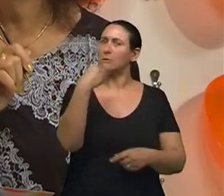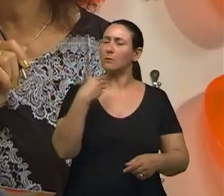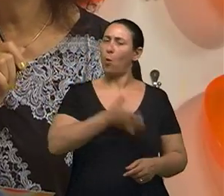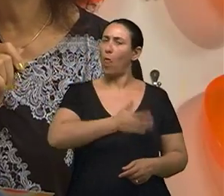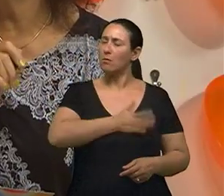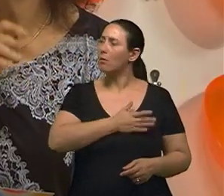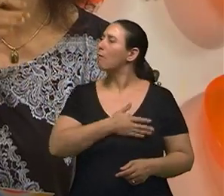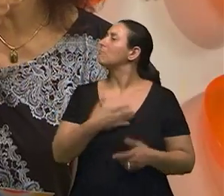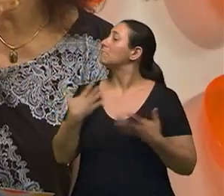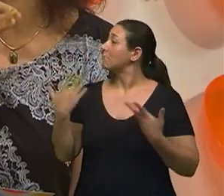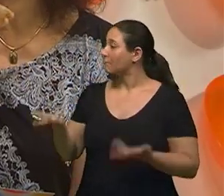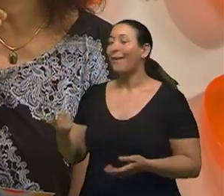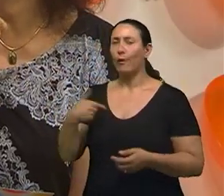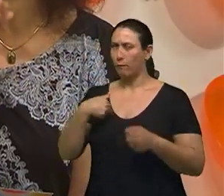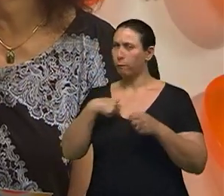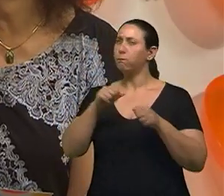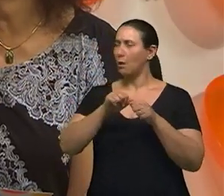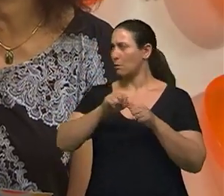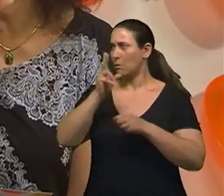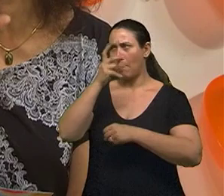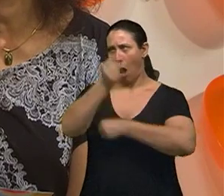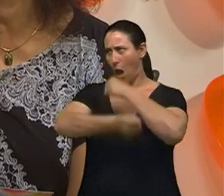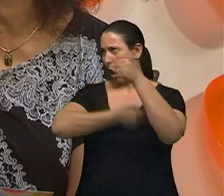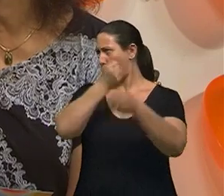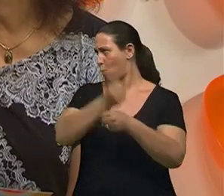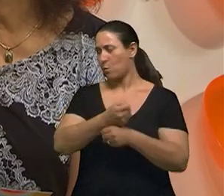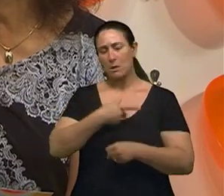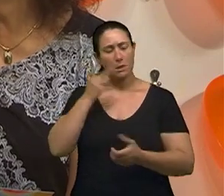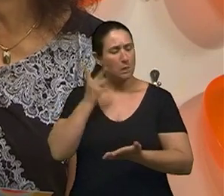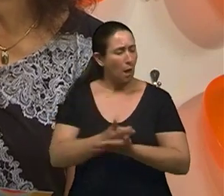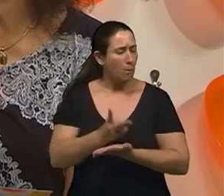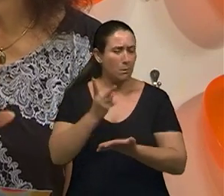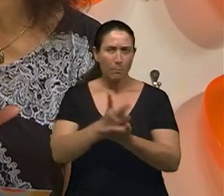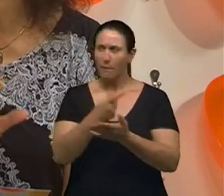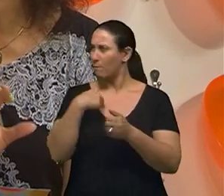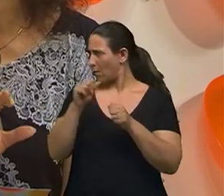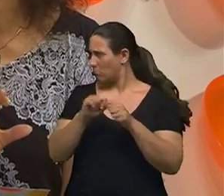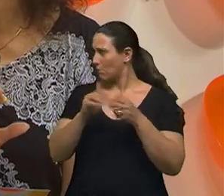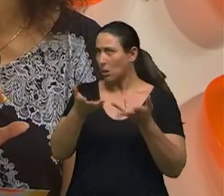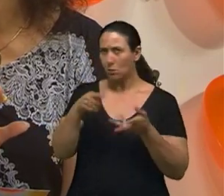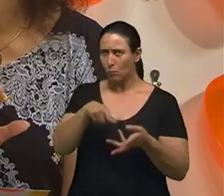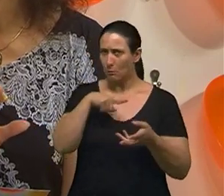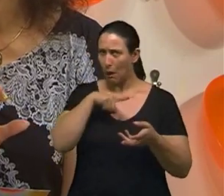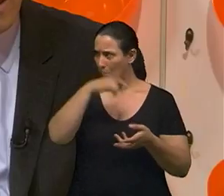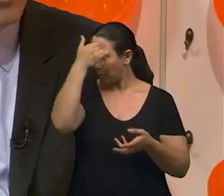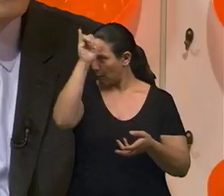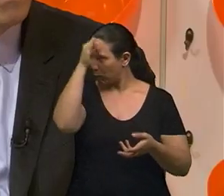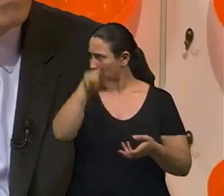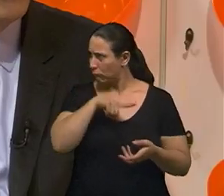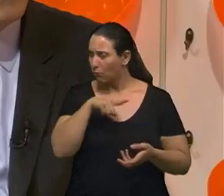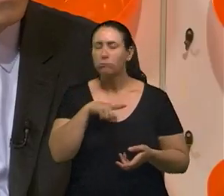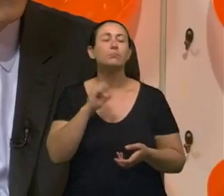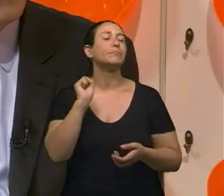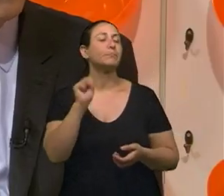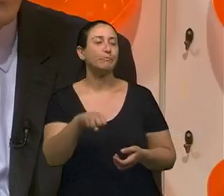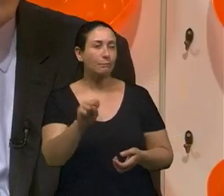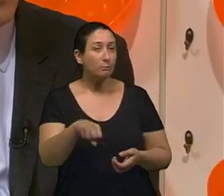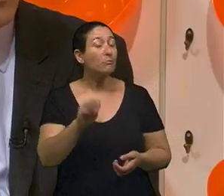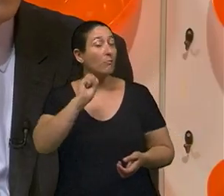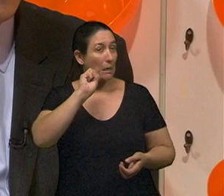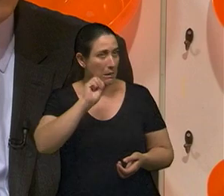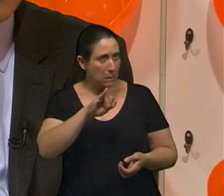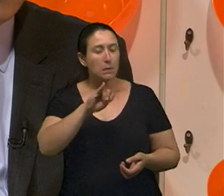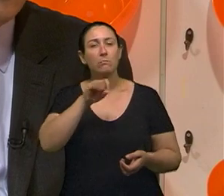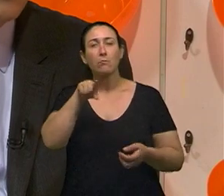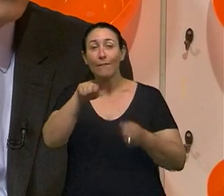vou me dar os parabéns eu faço anualmente no checkup geral isto já tá prevenindo Sem dúvida nenhuma Esse é